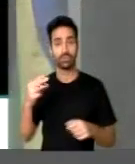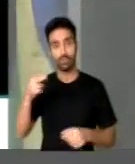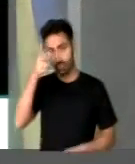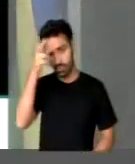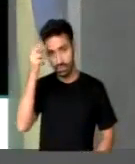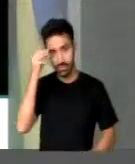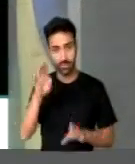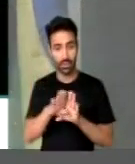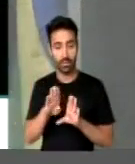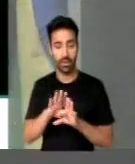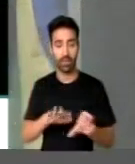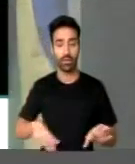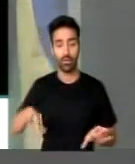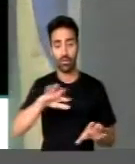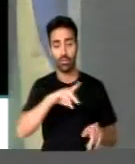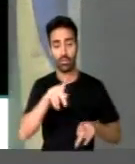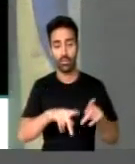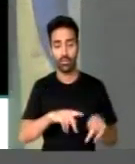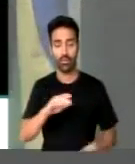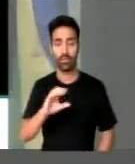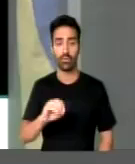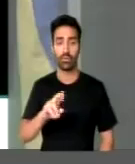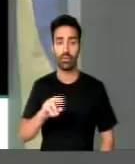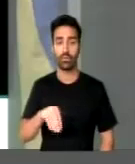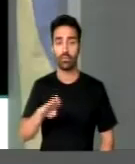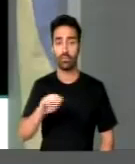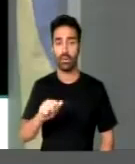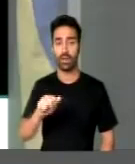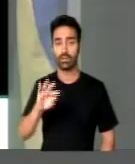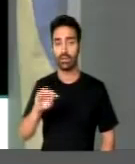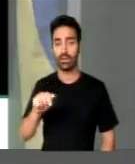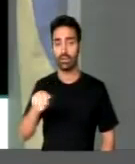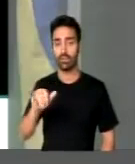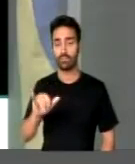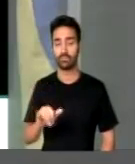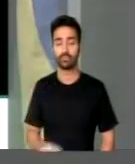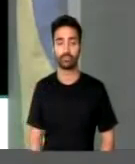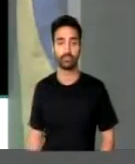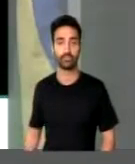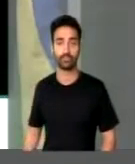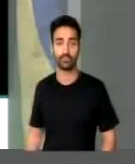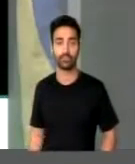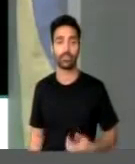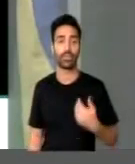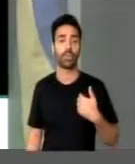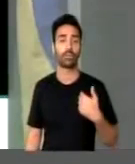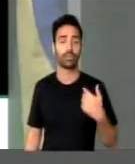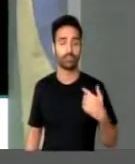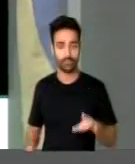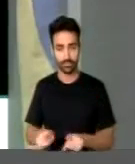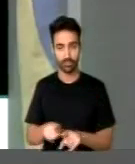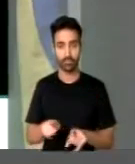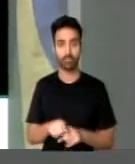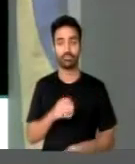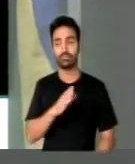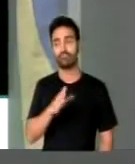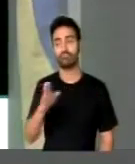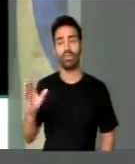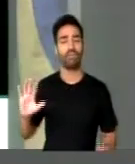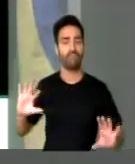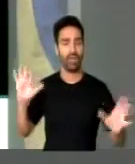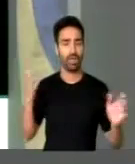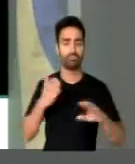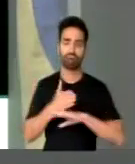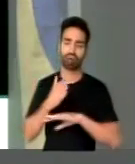a população de Corumbataí. Tivemos também vários eventos ali na região e